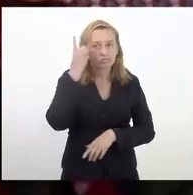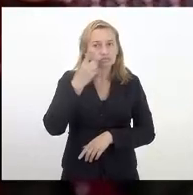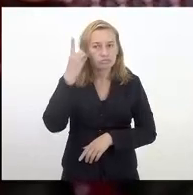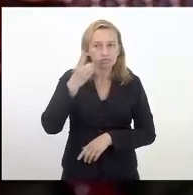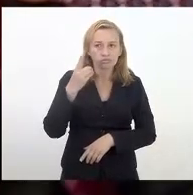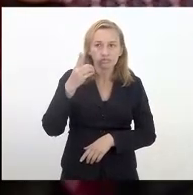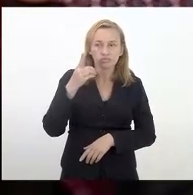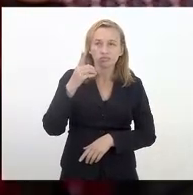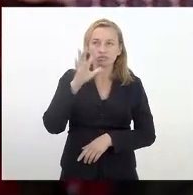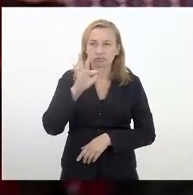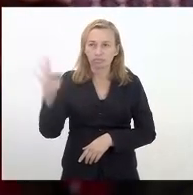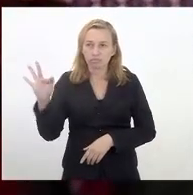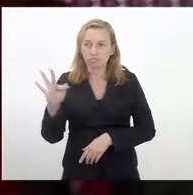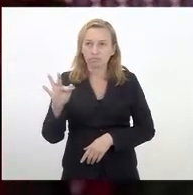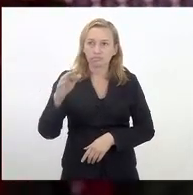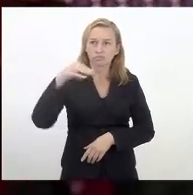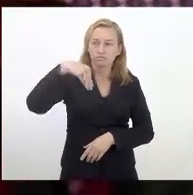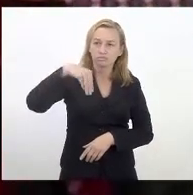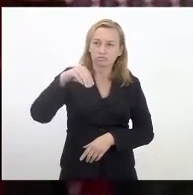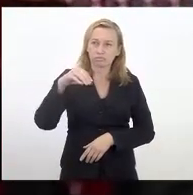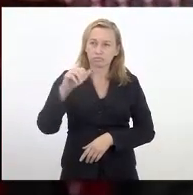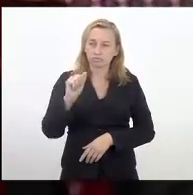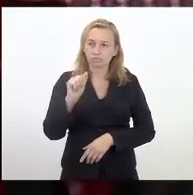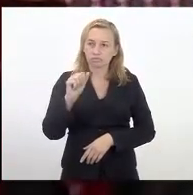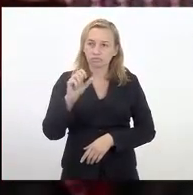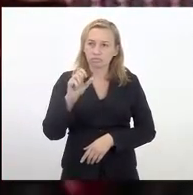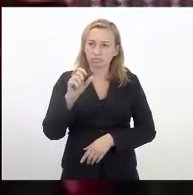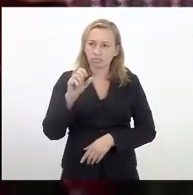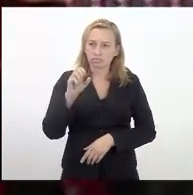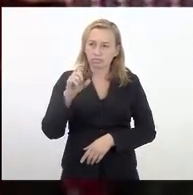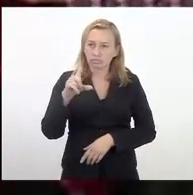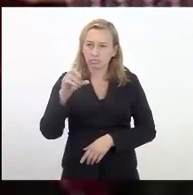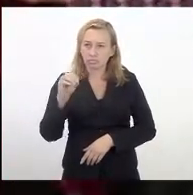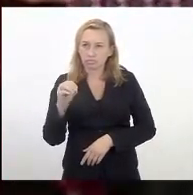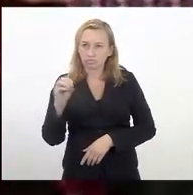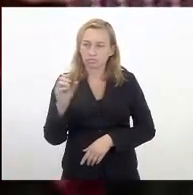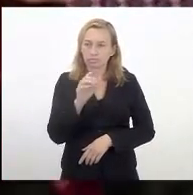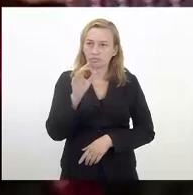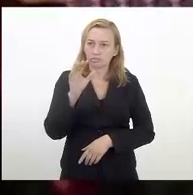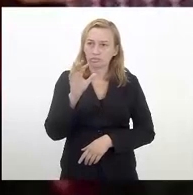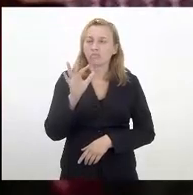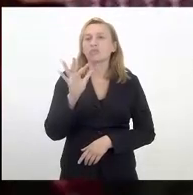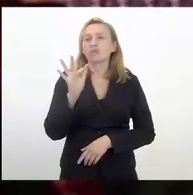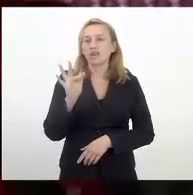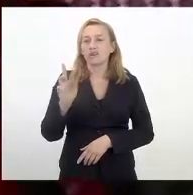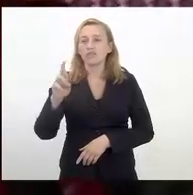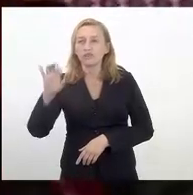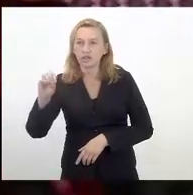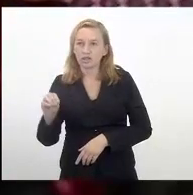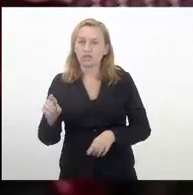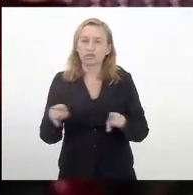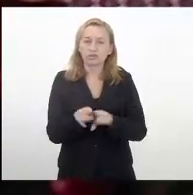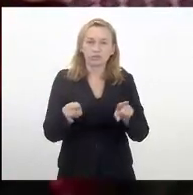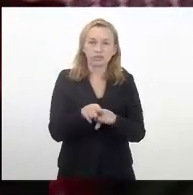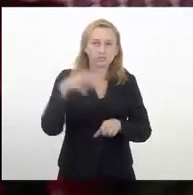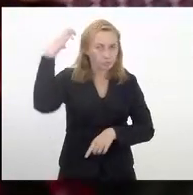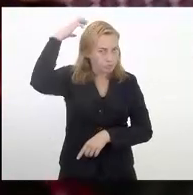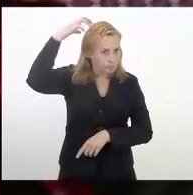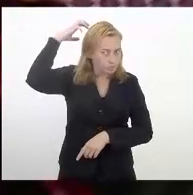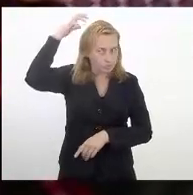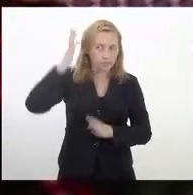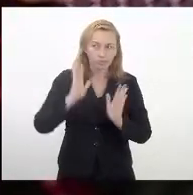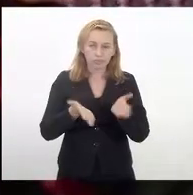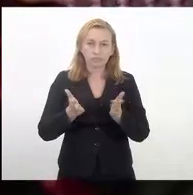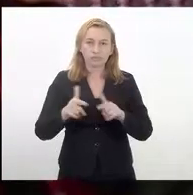deputado federal Marcelo freixo pelo gabinete da então vereadora Marielle Franco e hoje né